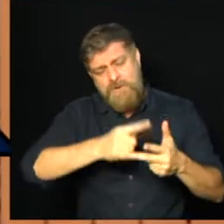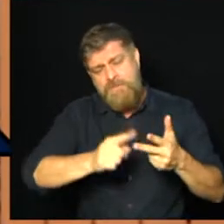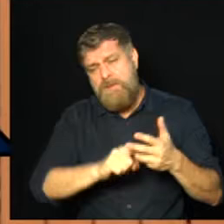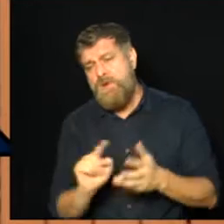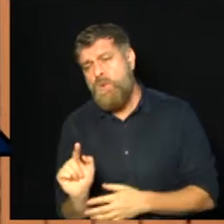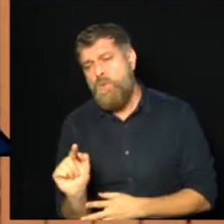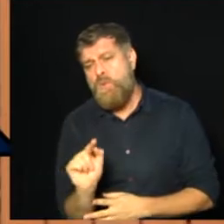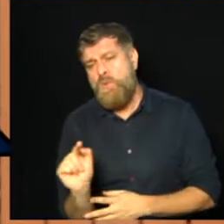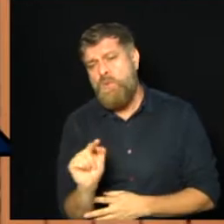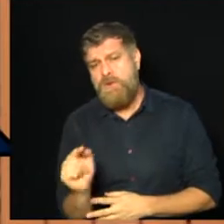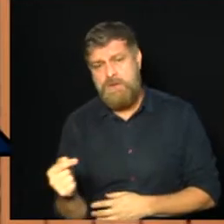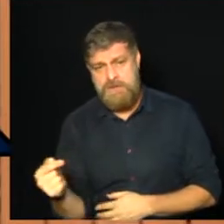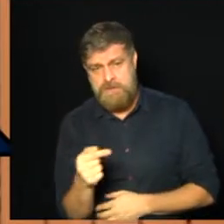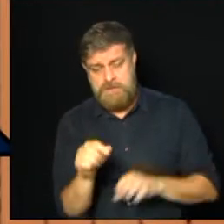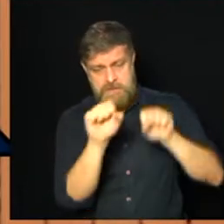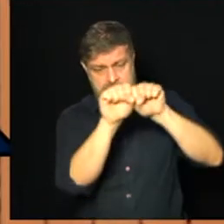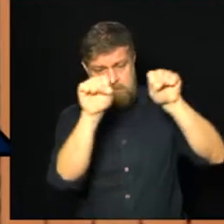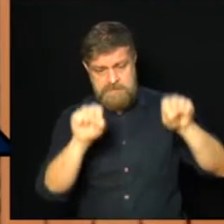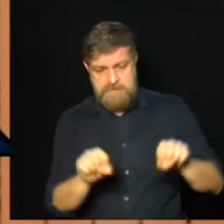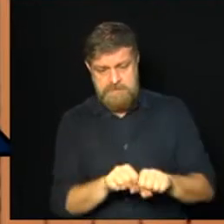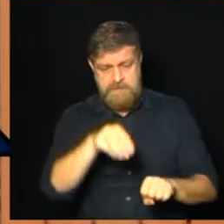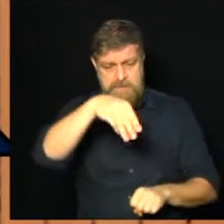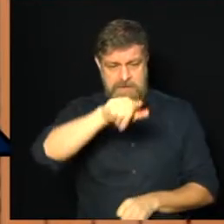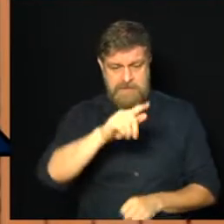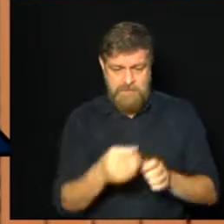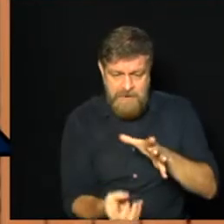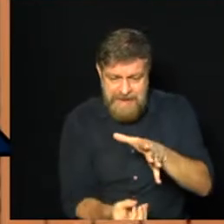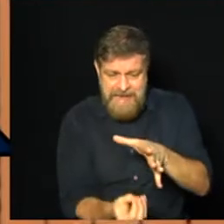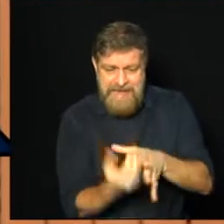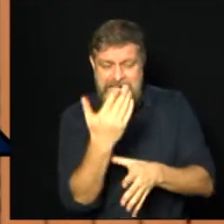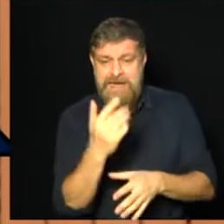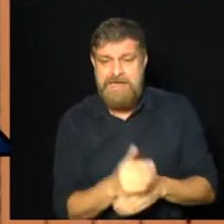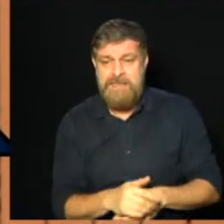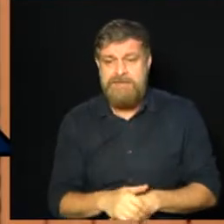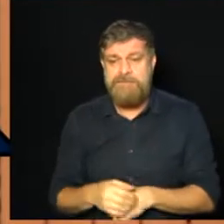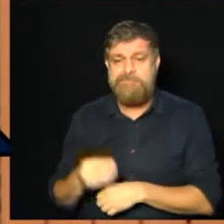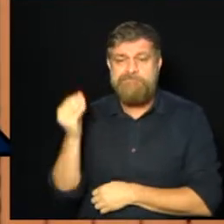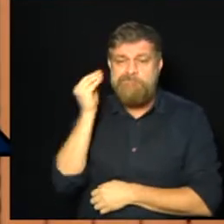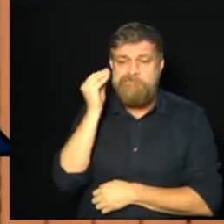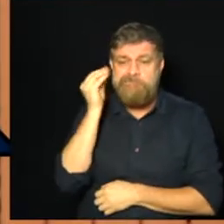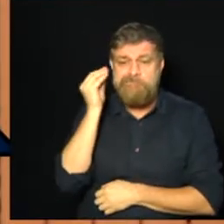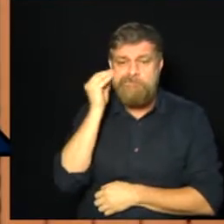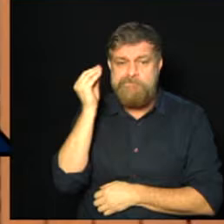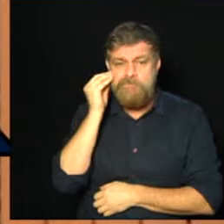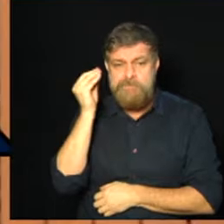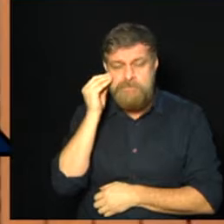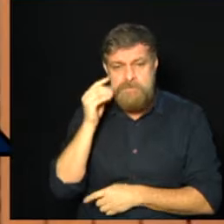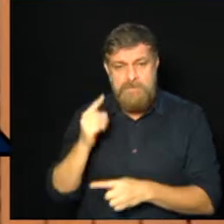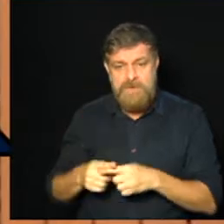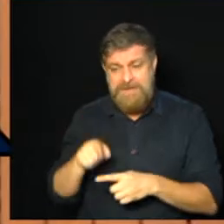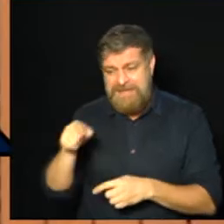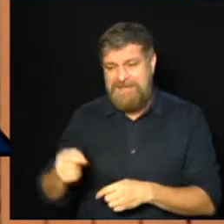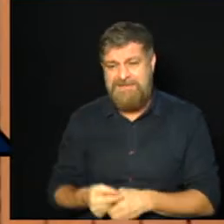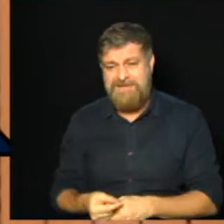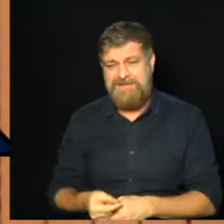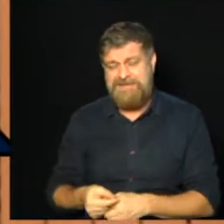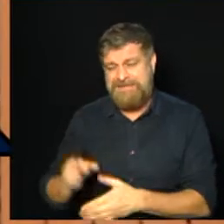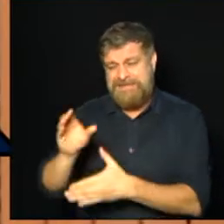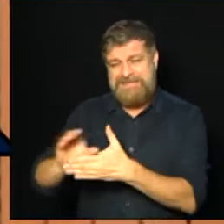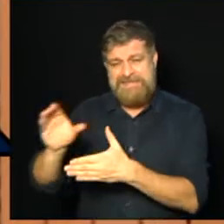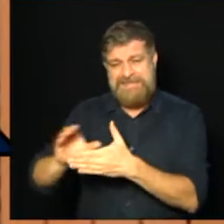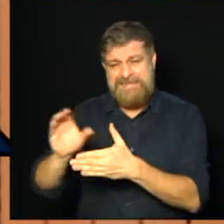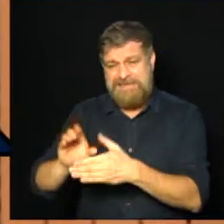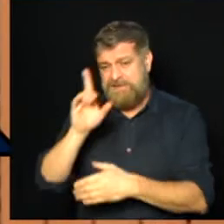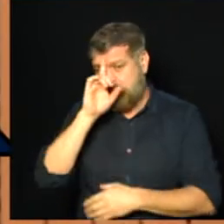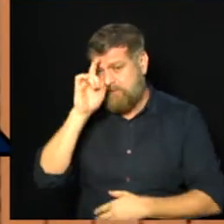questão... Bom, a Rede Mário Gatti, que foi criada como uma tentativa, uma resposta à crise no Hospital Ouro